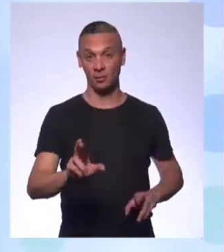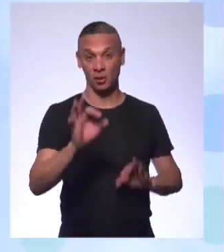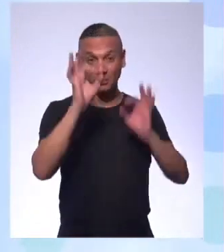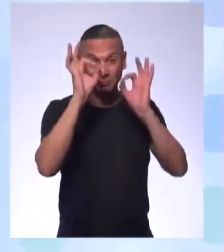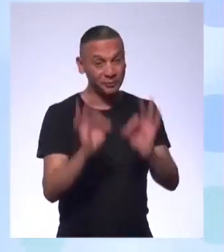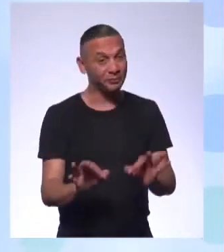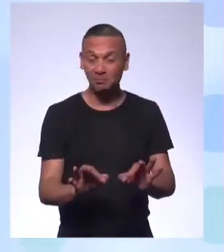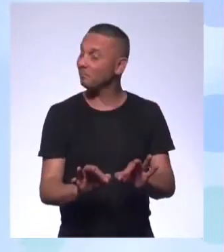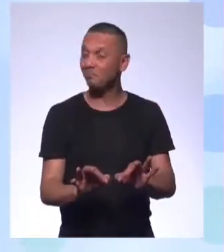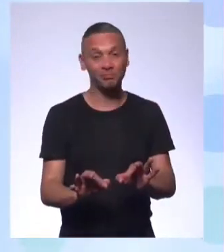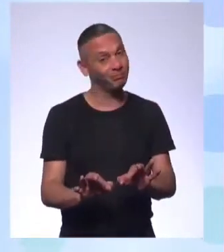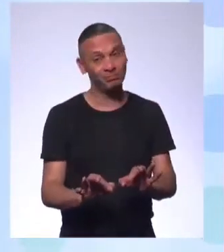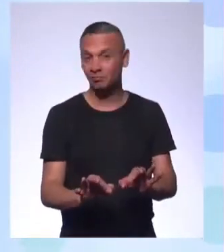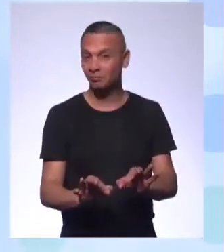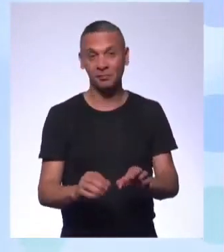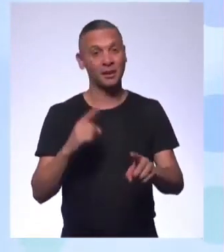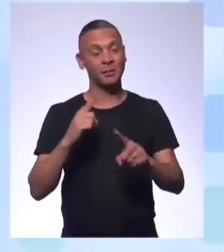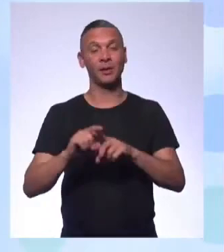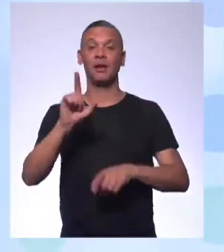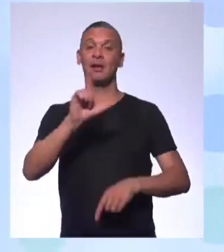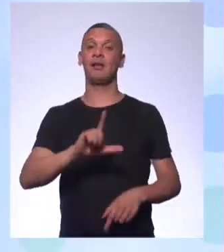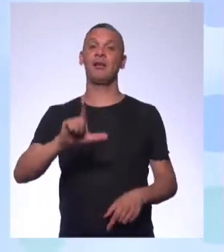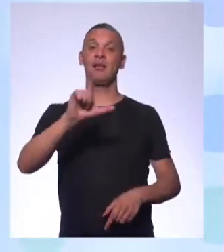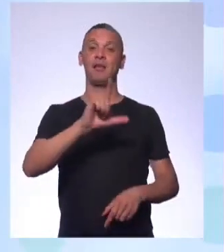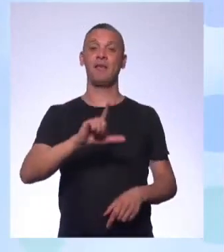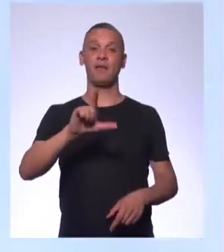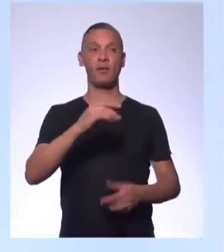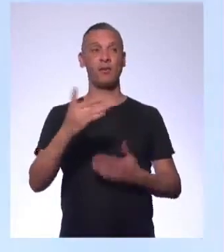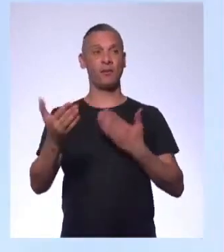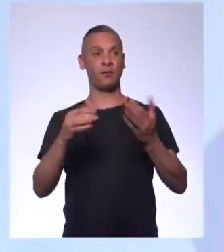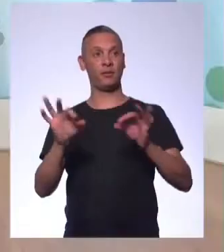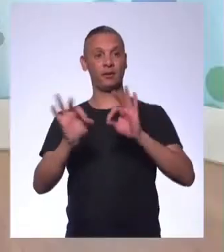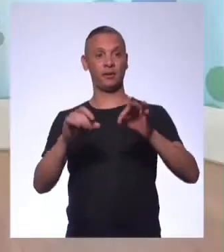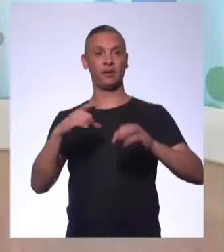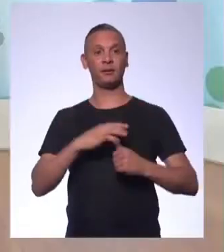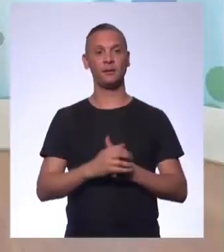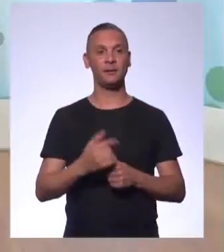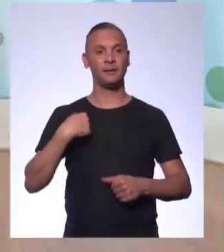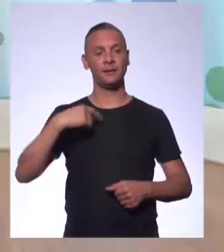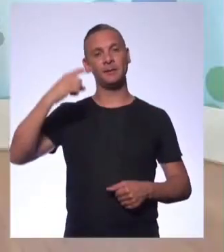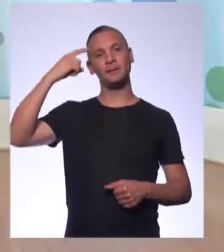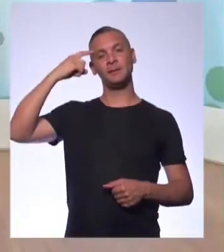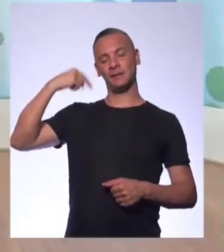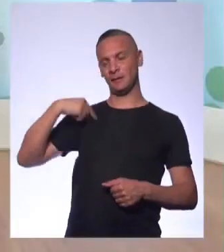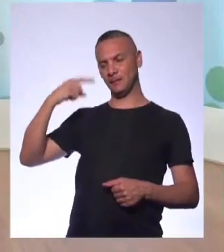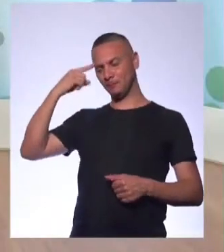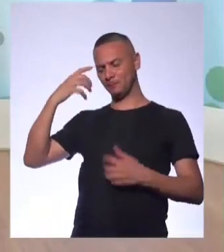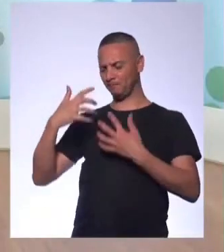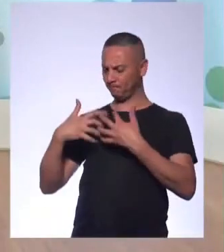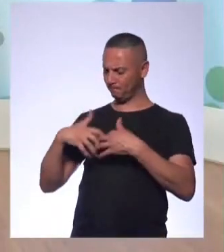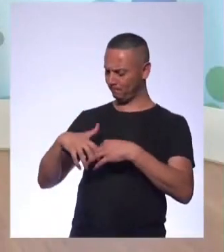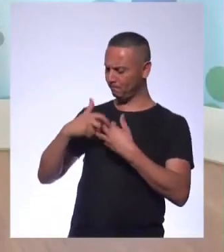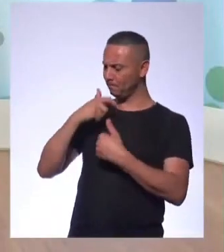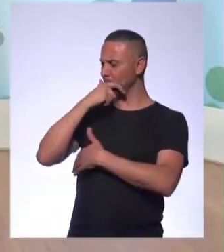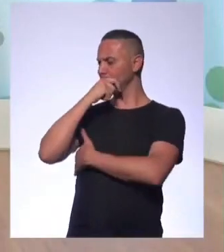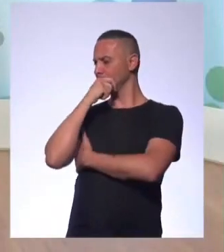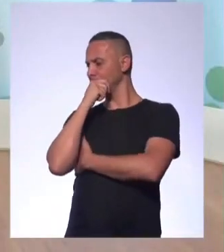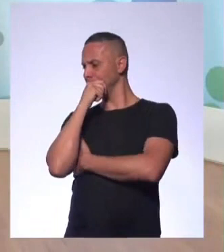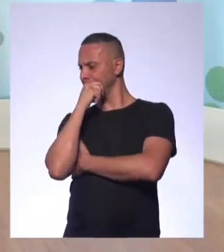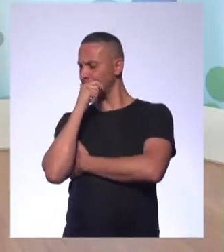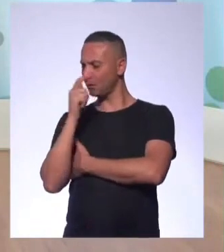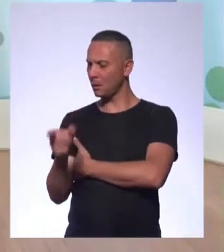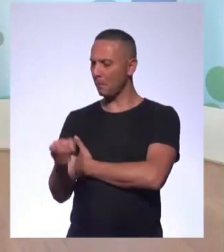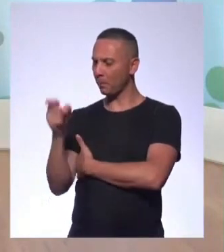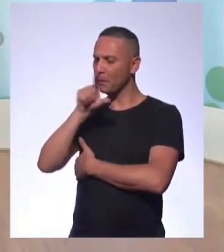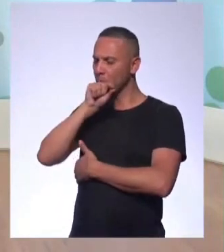direta e imediata para isso, porque isso é bom para a literatura, né? Nossa, você me quebrou agora, Mauro, com essa fala, só que eu fiquei pensando, nossa, a gente desfez, que matou um pintinho, mas é uma vida, né? É